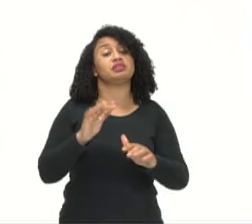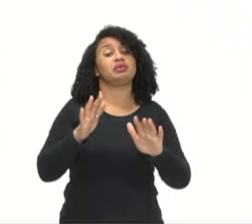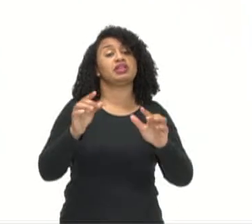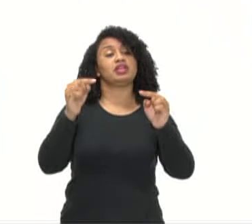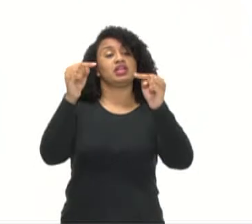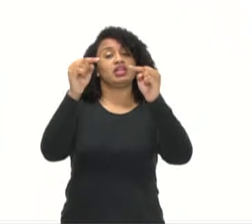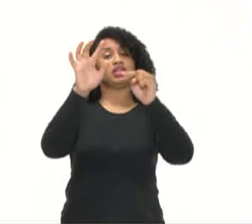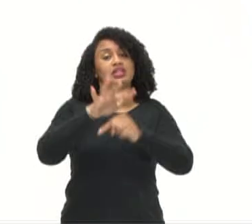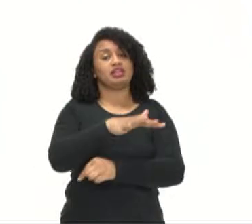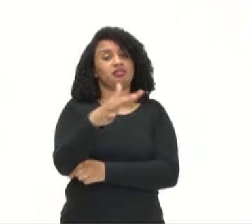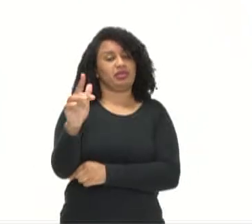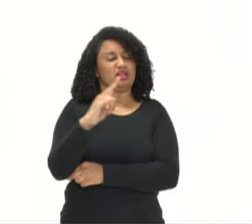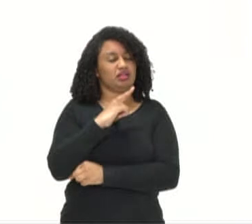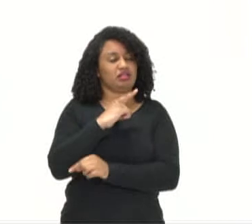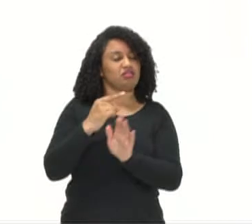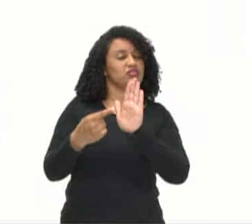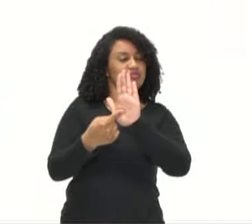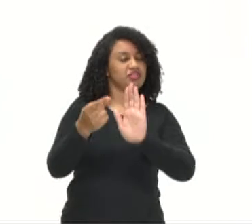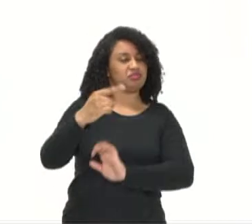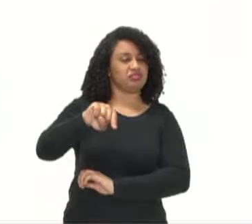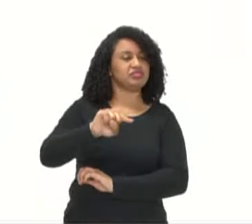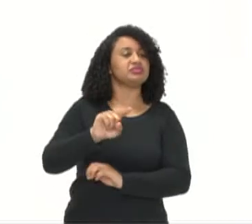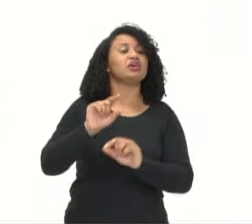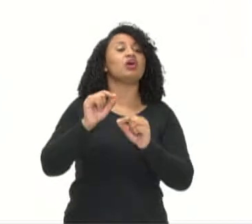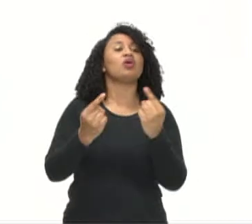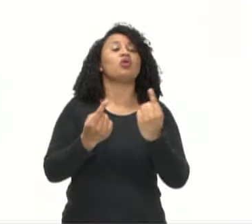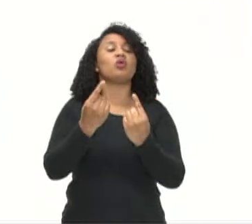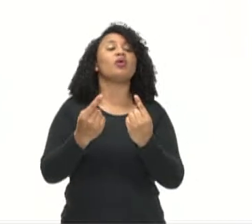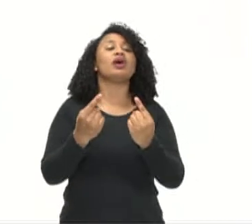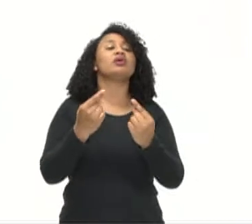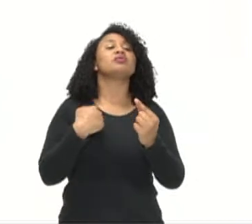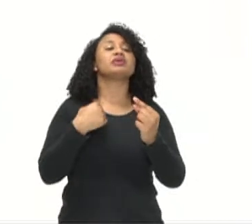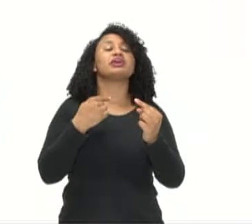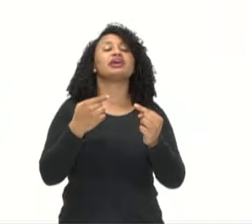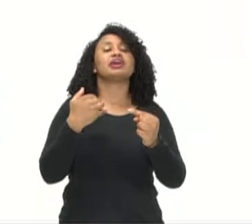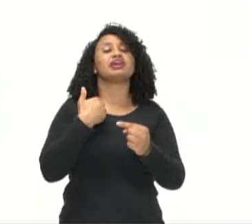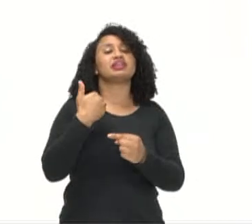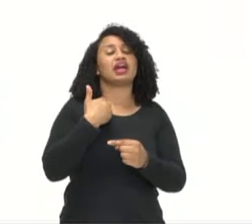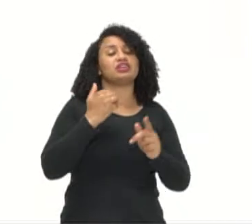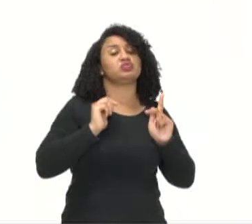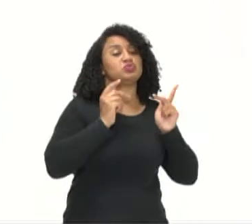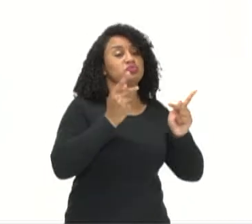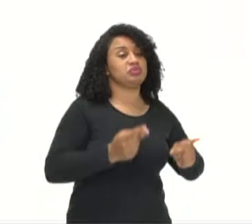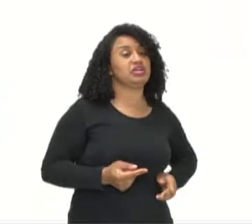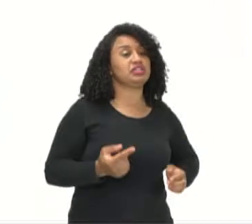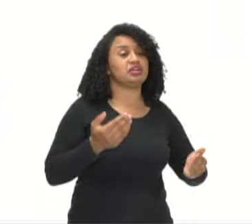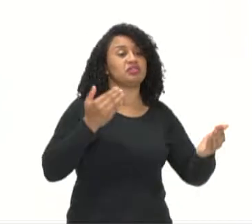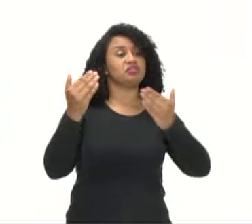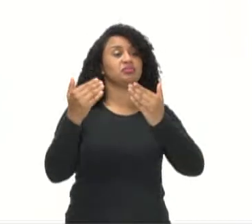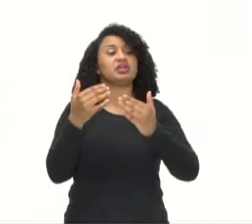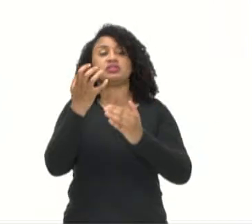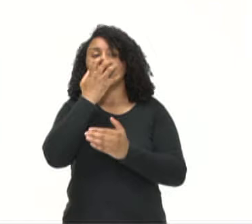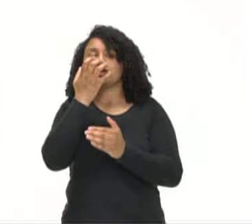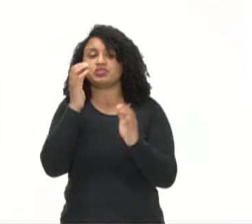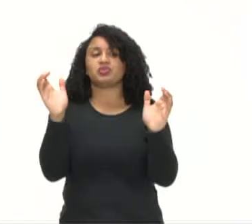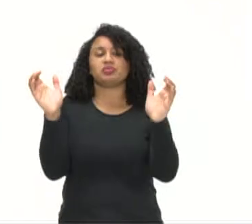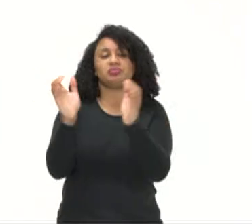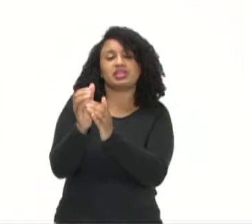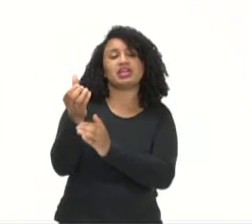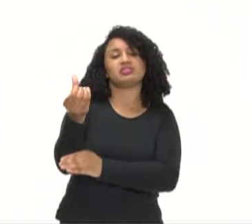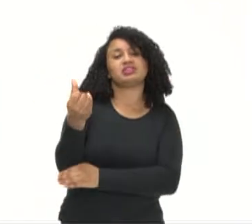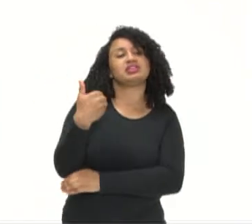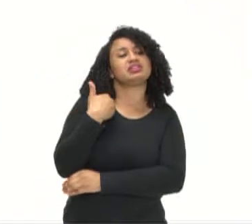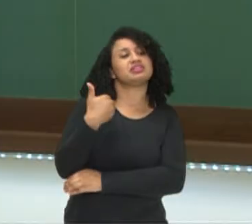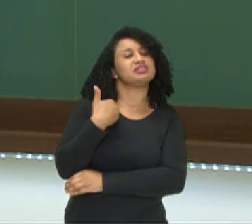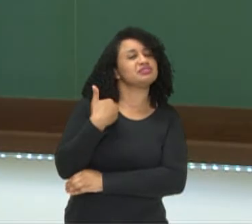tabela dada, essa que a gente acabou de ver, qual seria o equivalente à idade humana de um cachorro de pequeno porte com